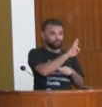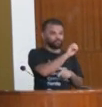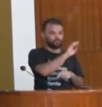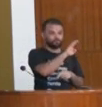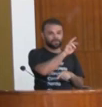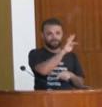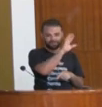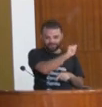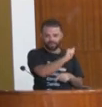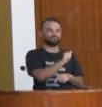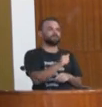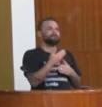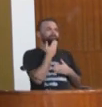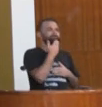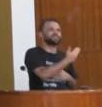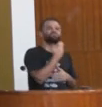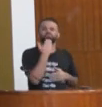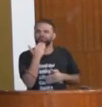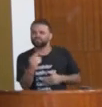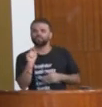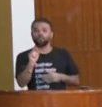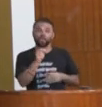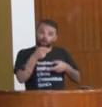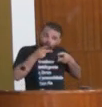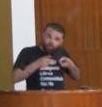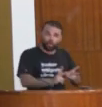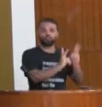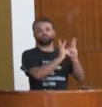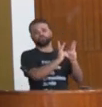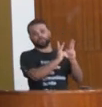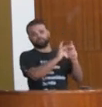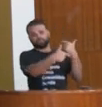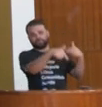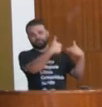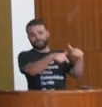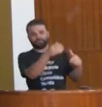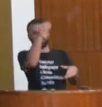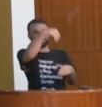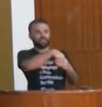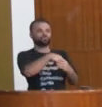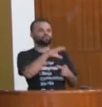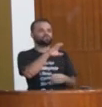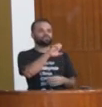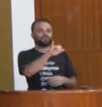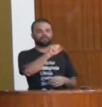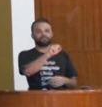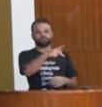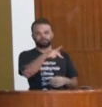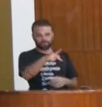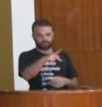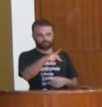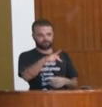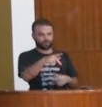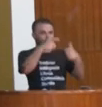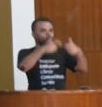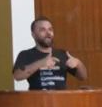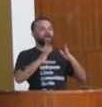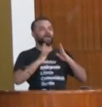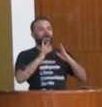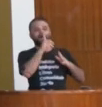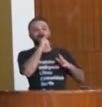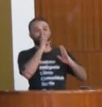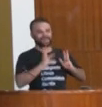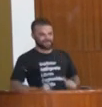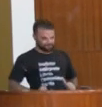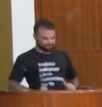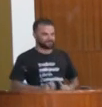solicitando a continuidade dos trabalhos realizados no CIESP Diogo Levenhage, no bairro Água Limpa, e que me garantiu que um